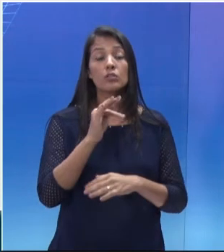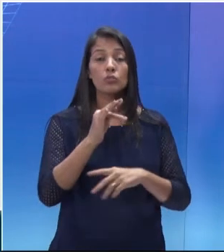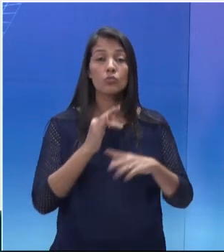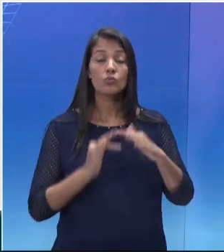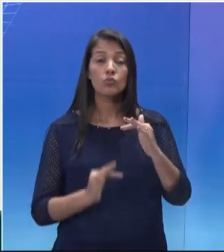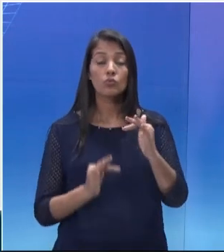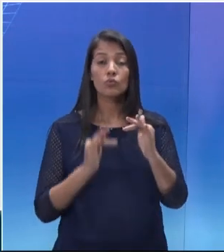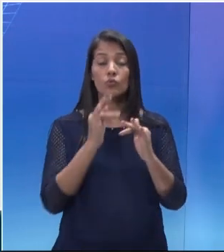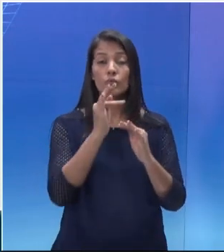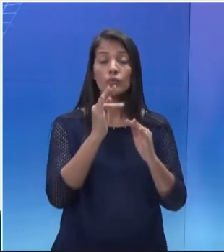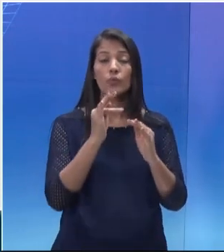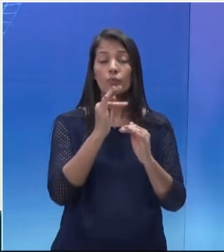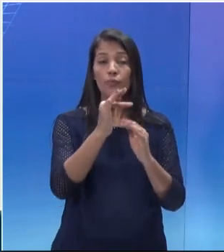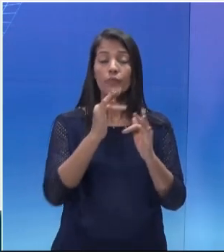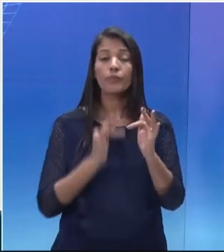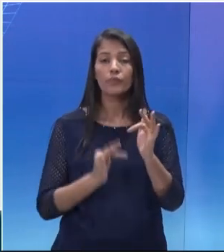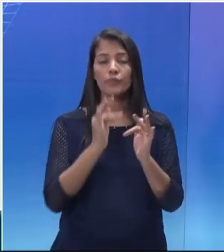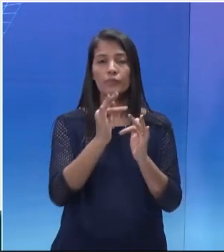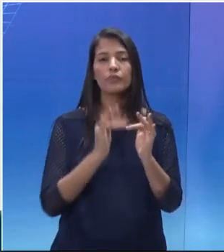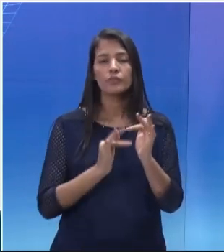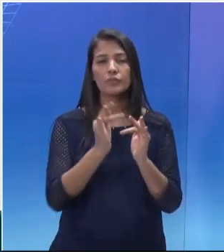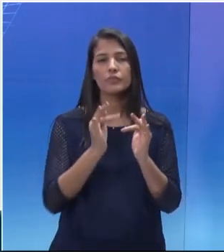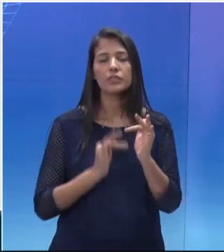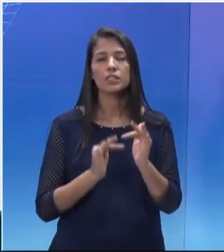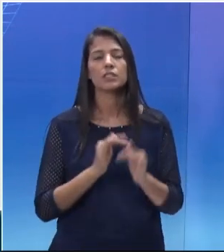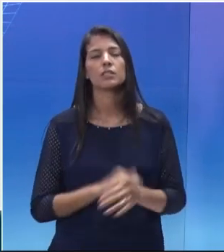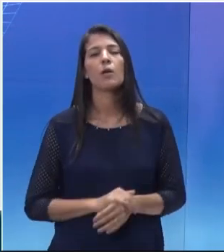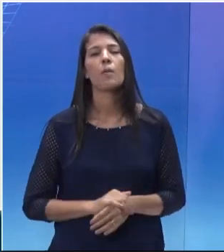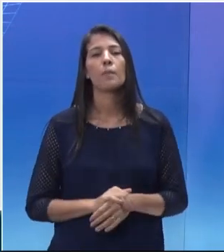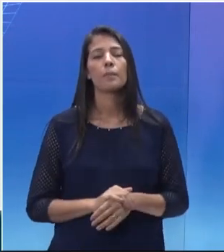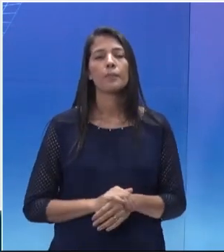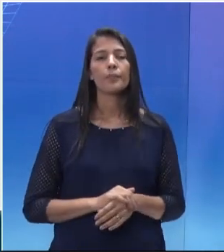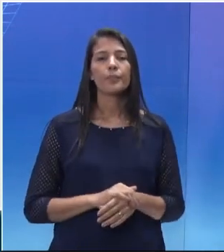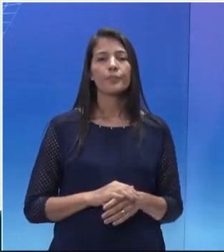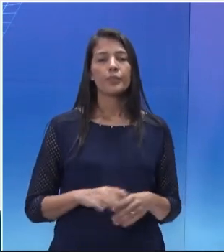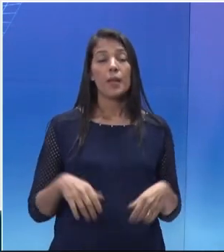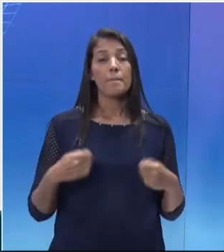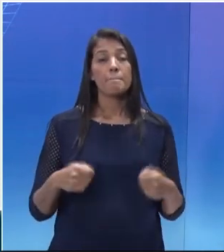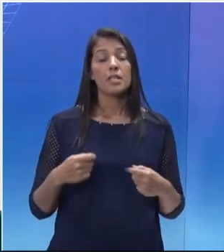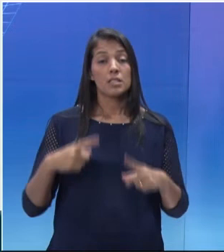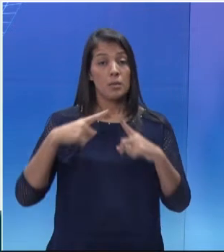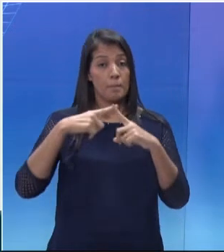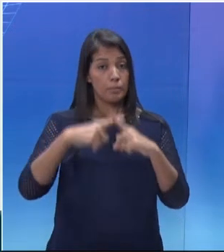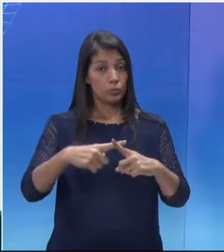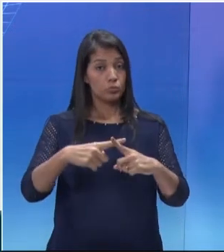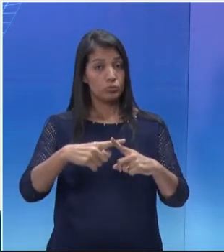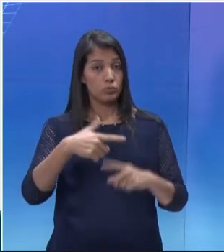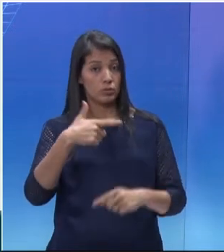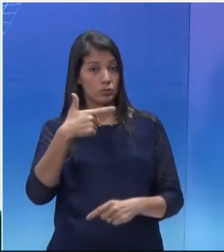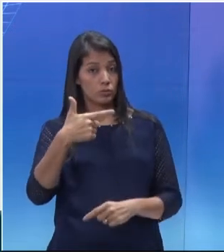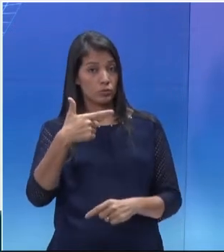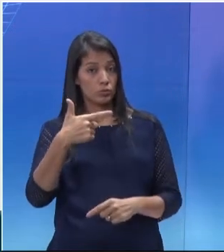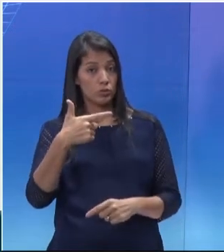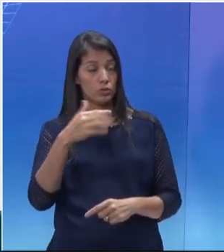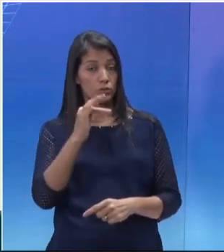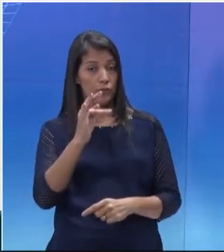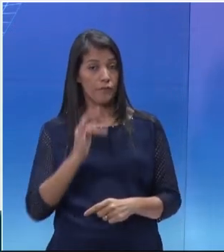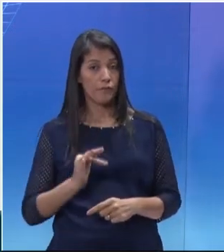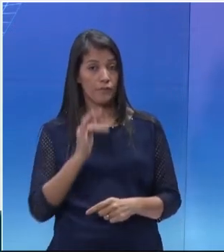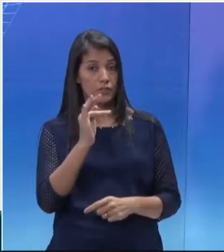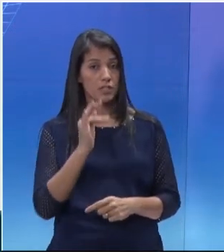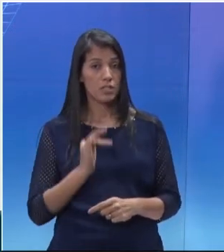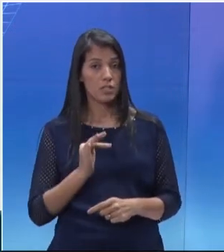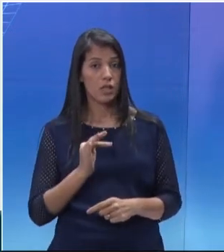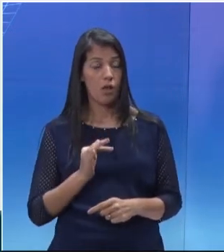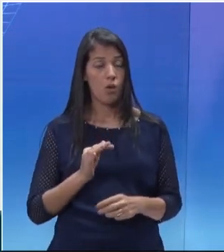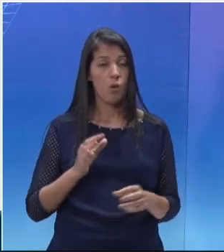usando coeficientes fracionários. Então, eu vou multiplicá-la por 2, pois lá nas leis